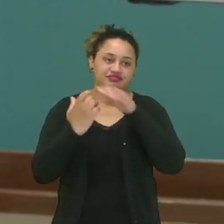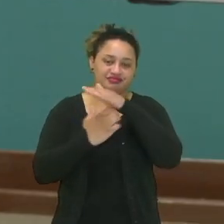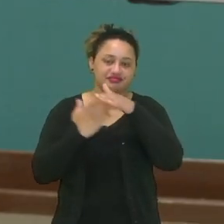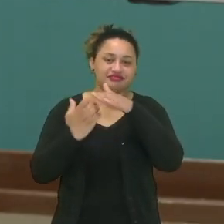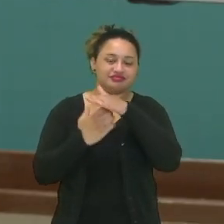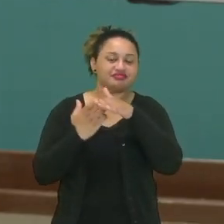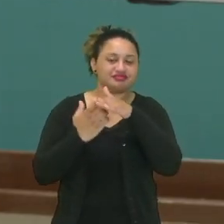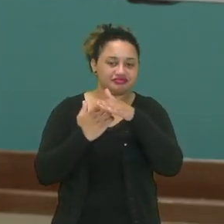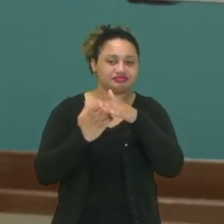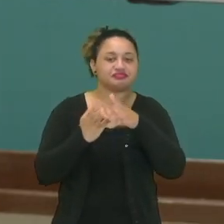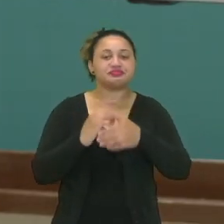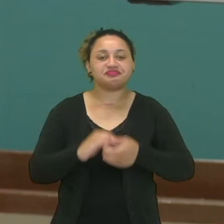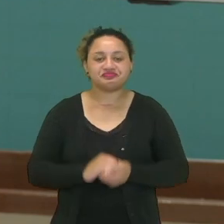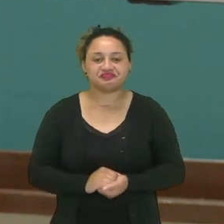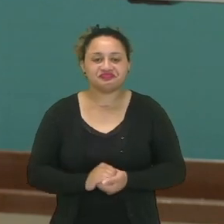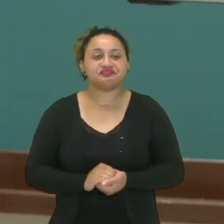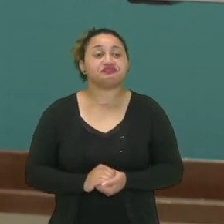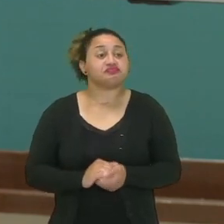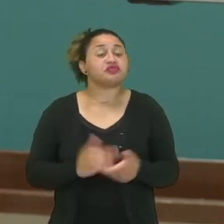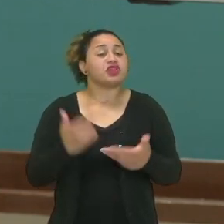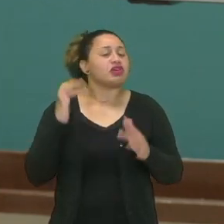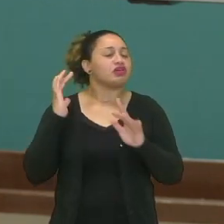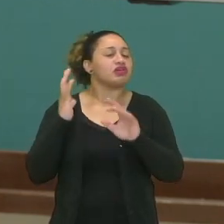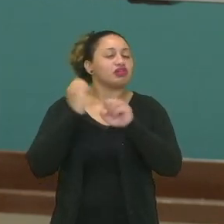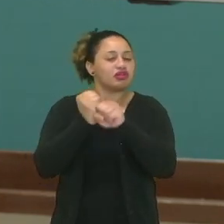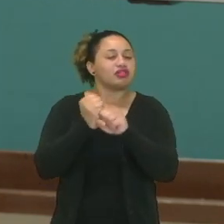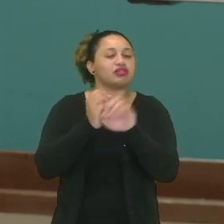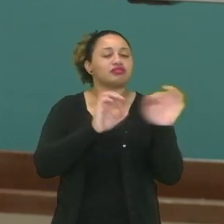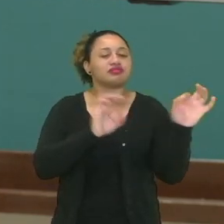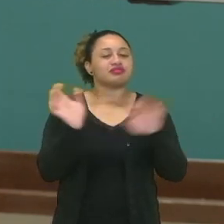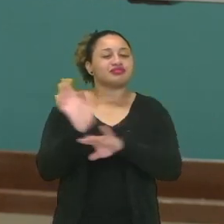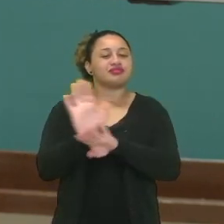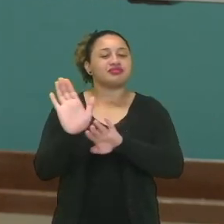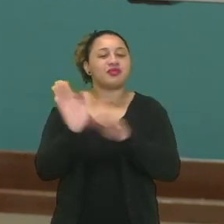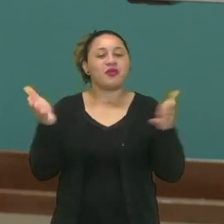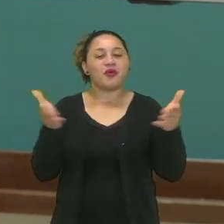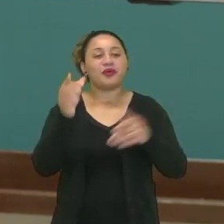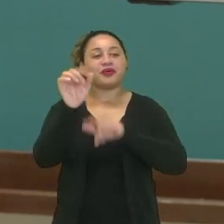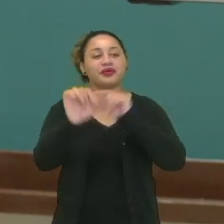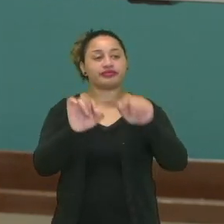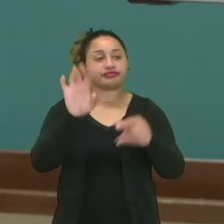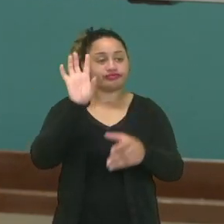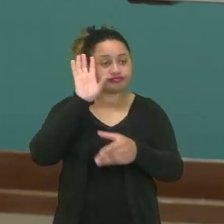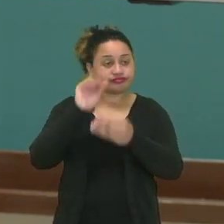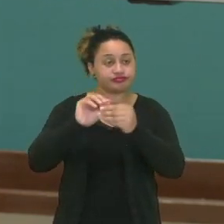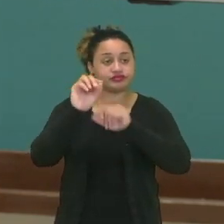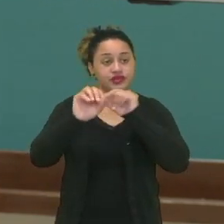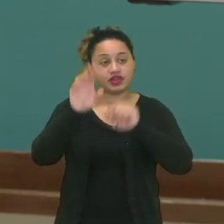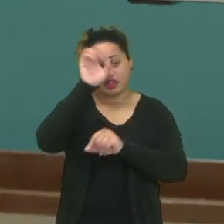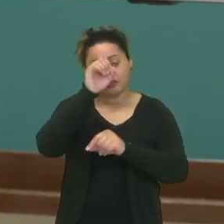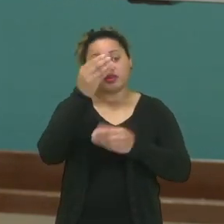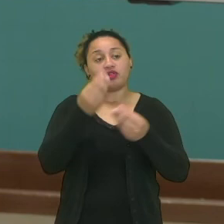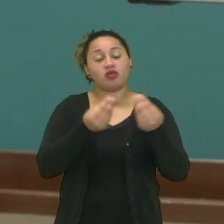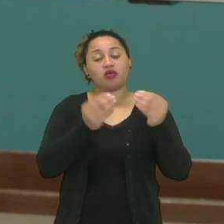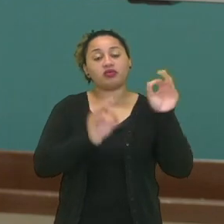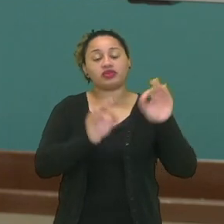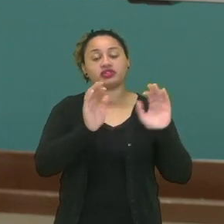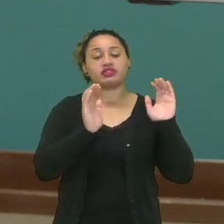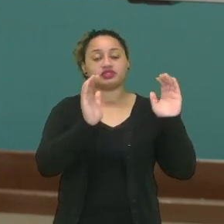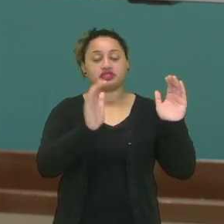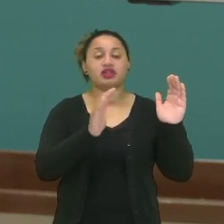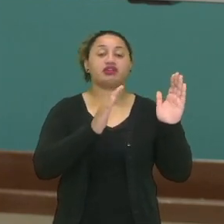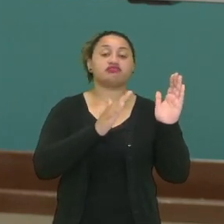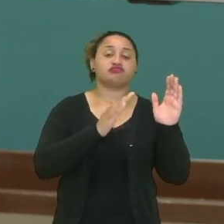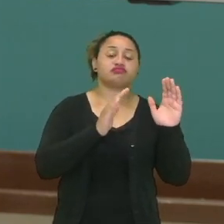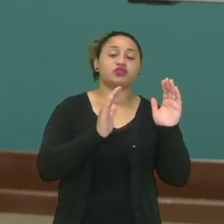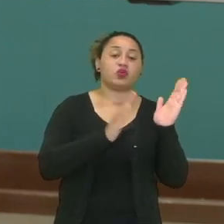nessa nossa empresa. Concluindo o vídeo de hoje, o que a gente compreendeu aqui? Aprendemos a montar a função do